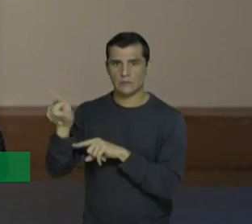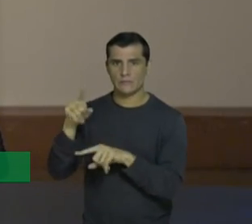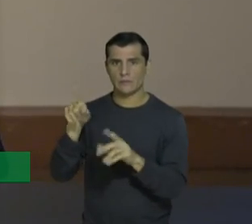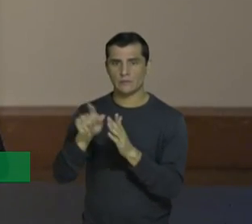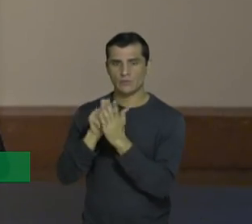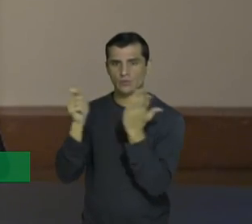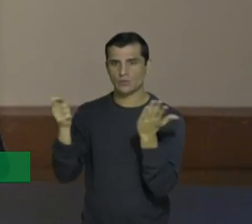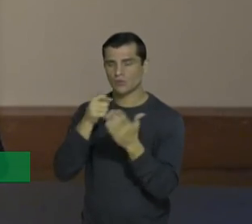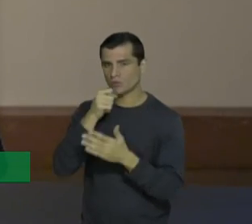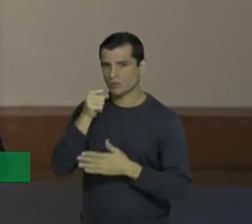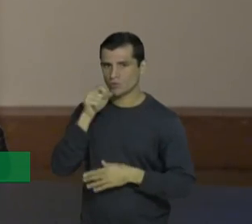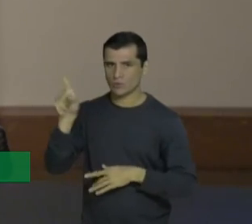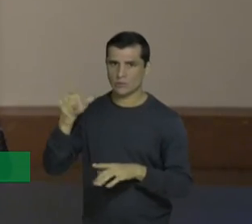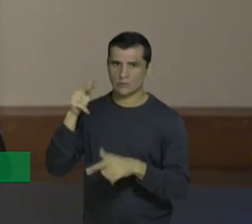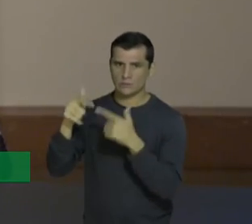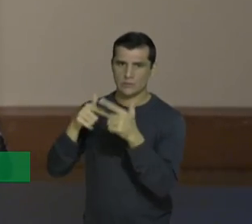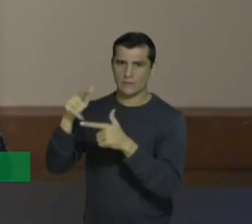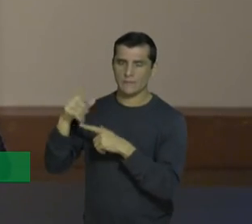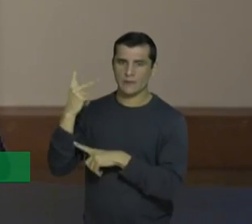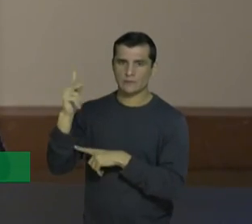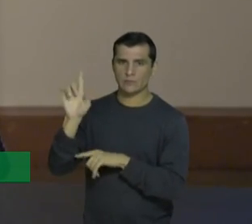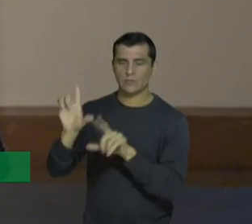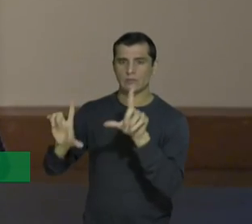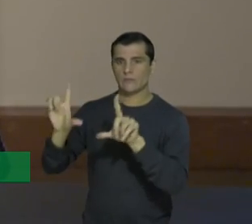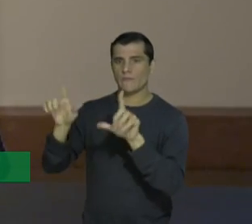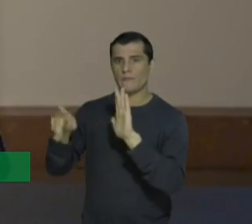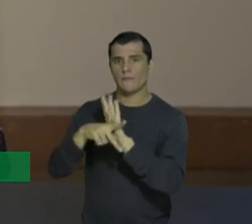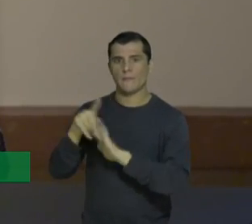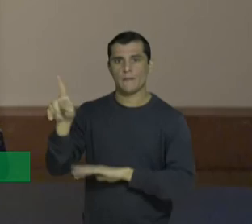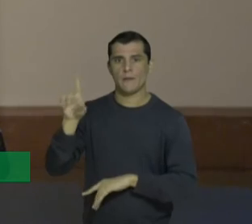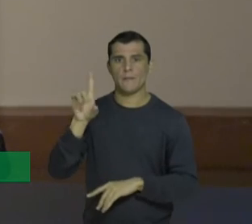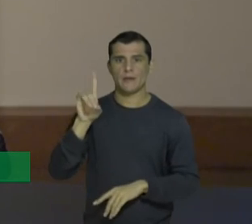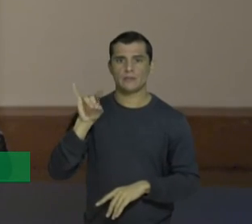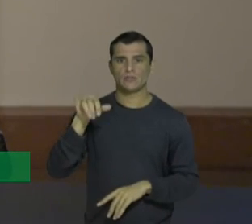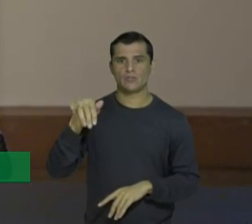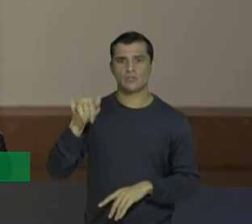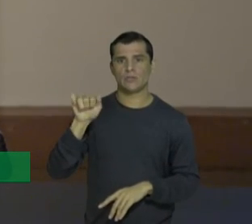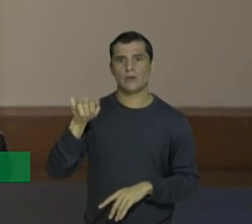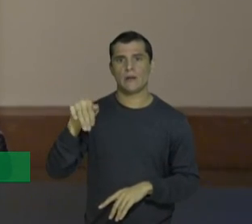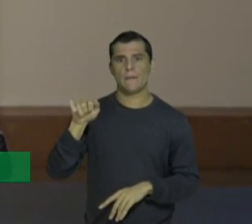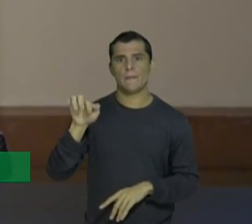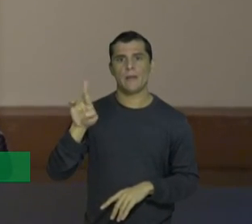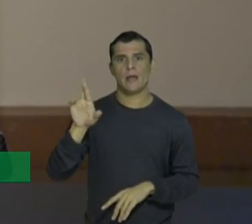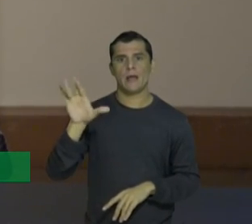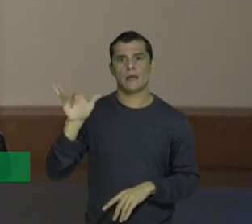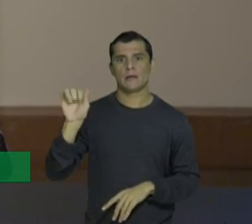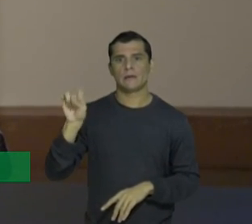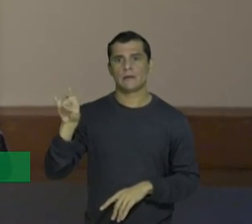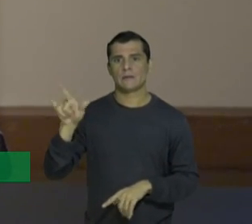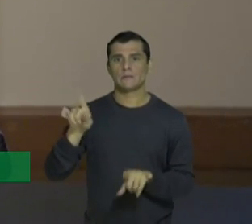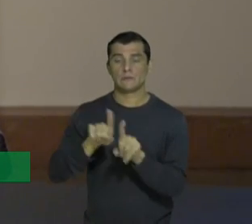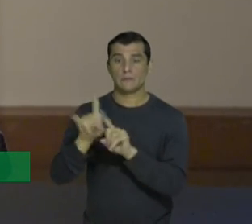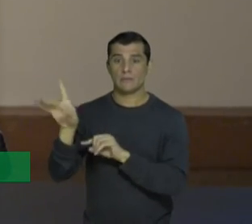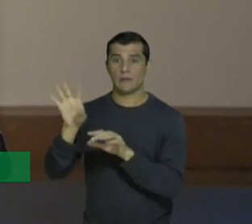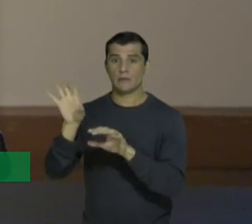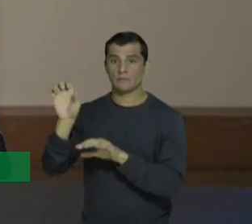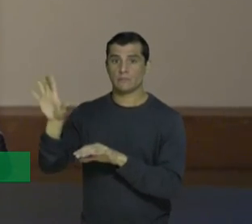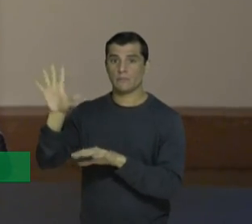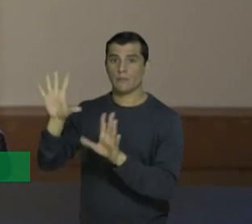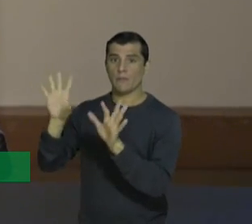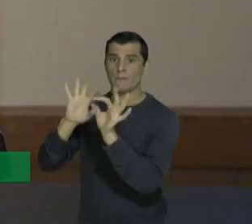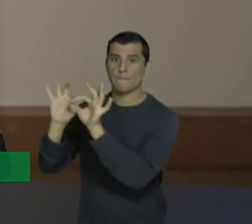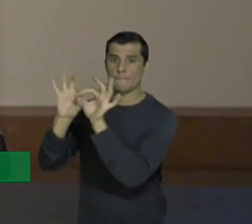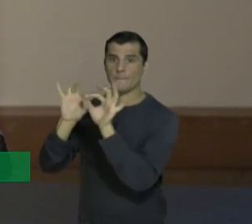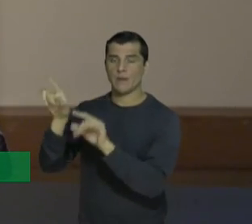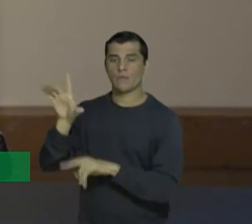jornalista da eh tv2 dinamarquesa e também continua sendo a a União Europeia o meu objeto de estudo